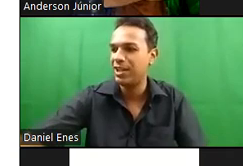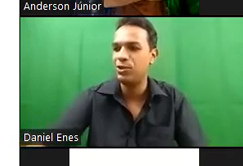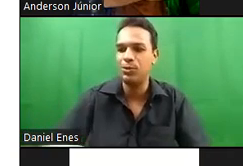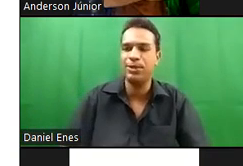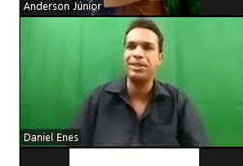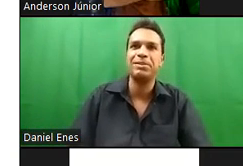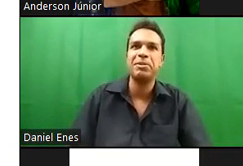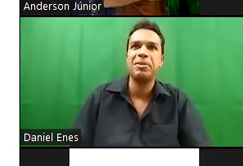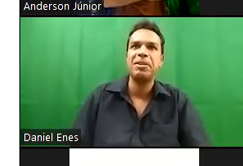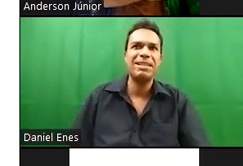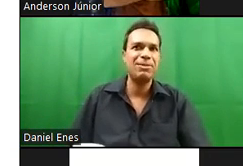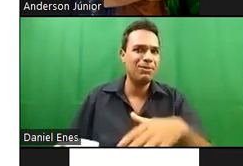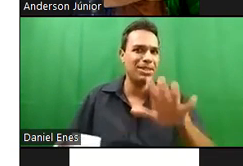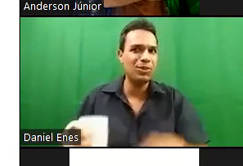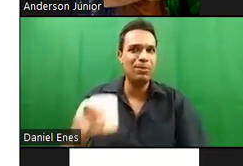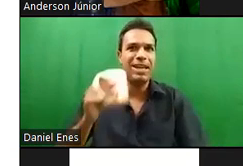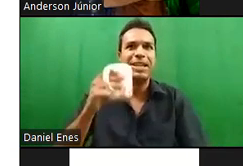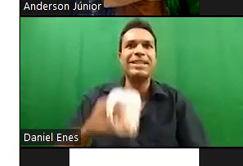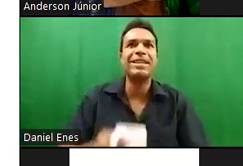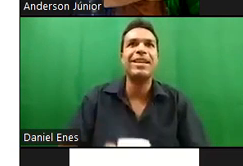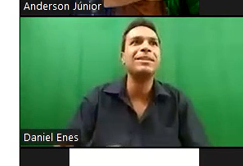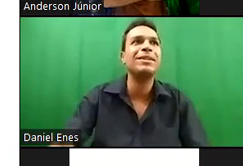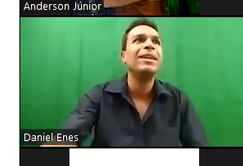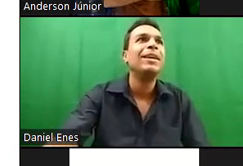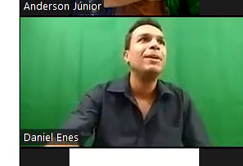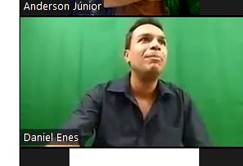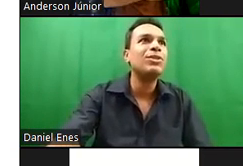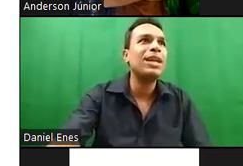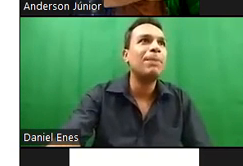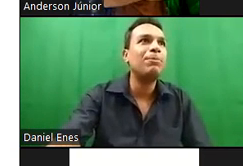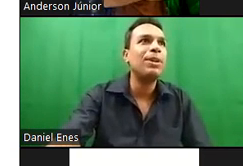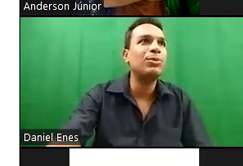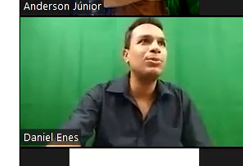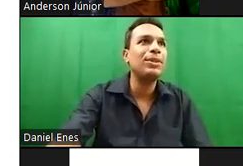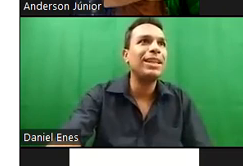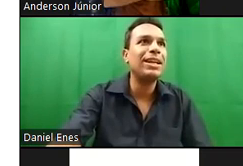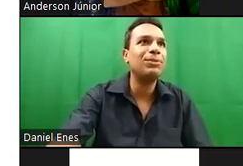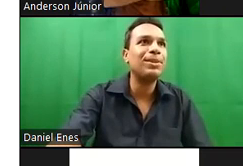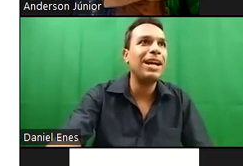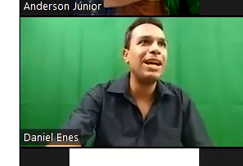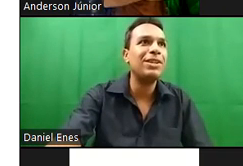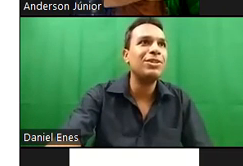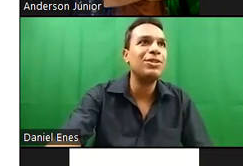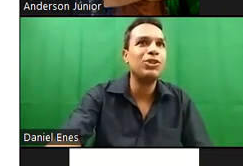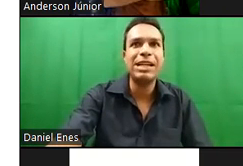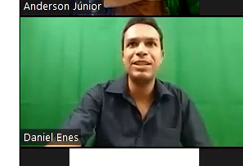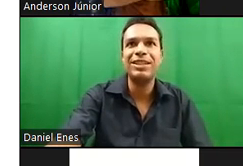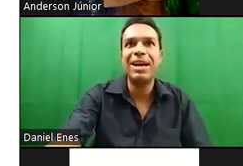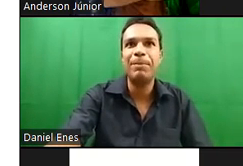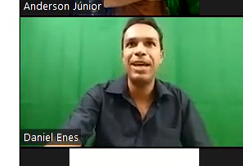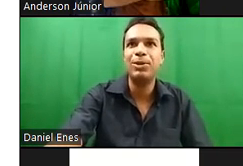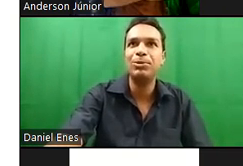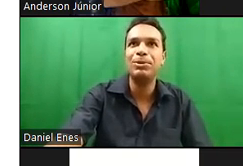fonética ela estuda? Assim, o que vocês souberem aí, quiserem mencionar por alto, fiquem à vontade, no chat aqui